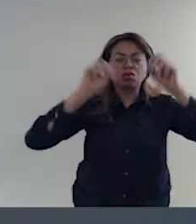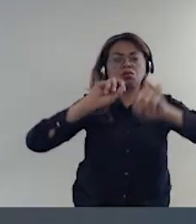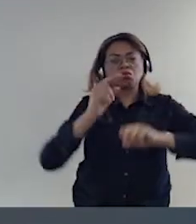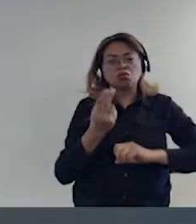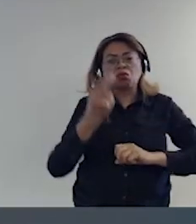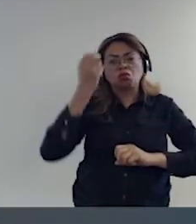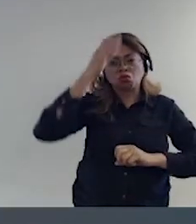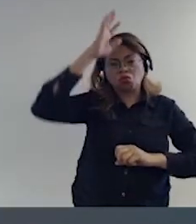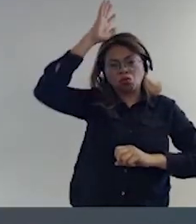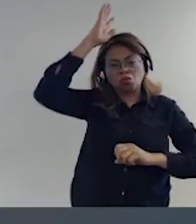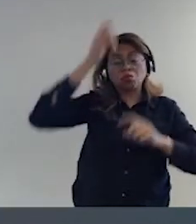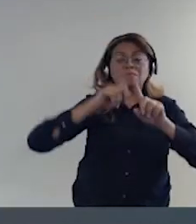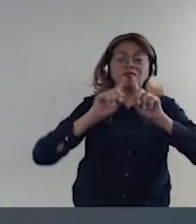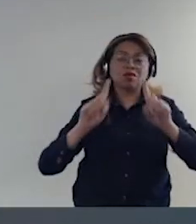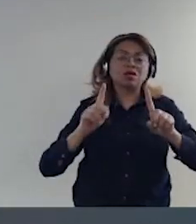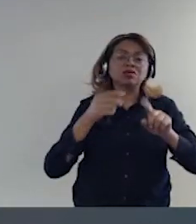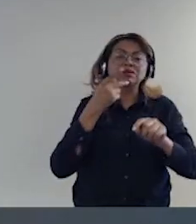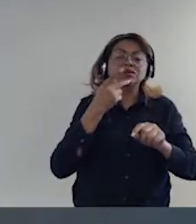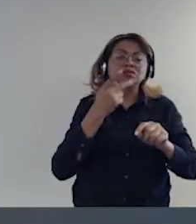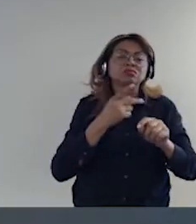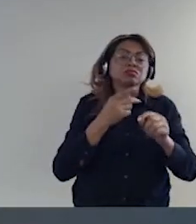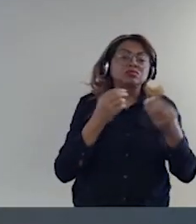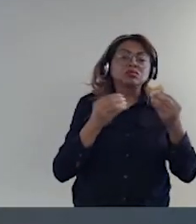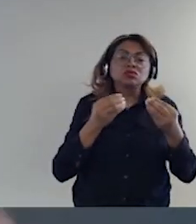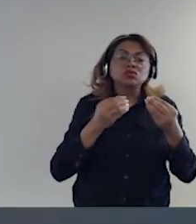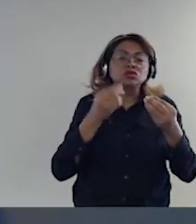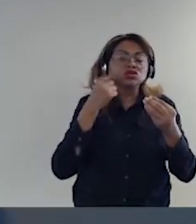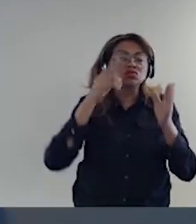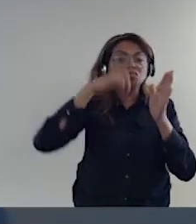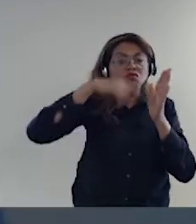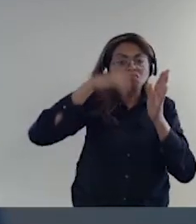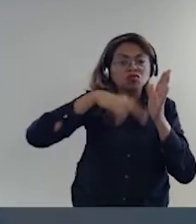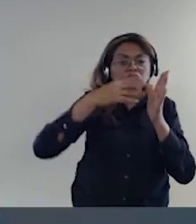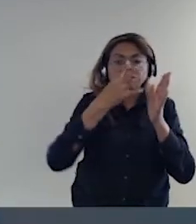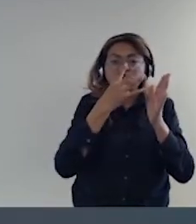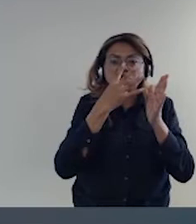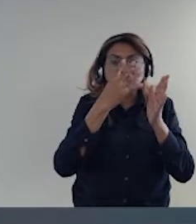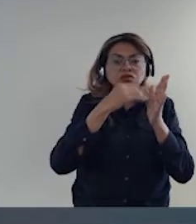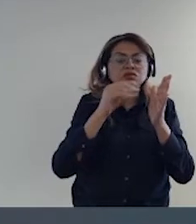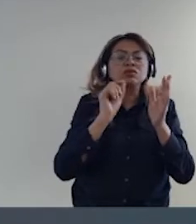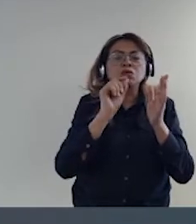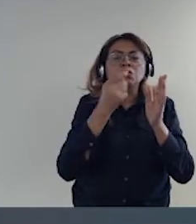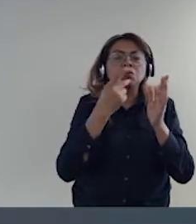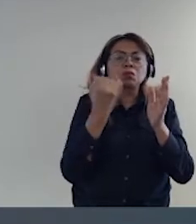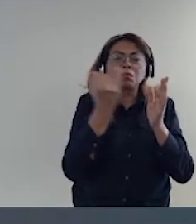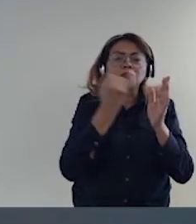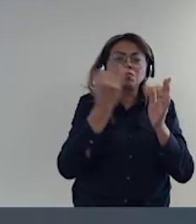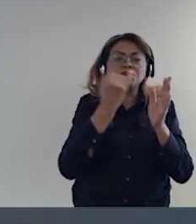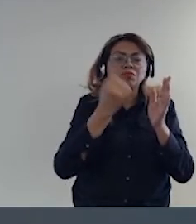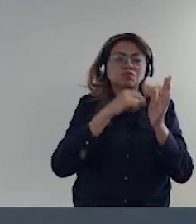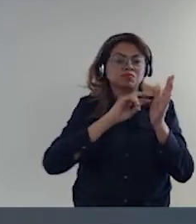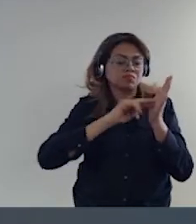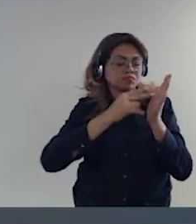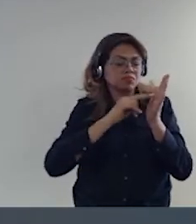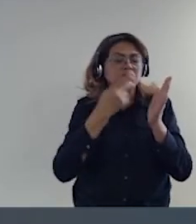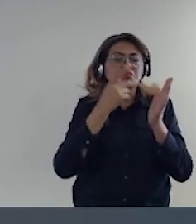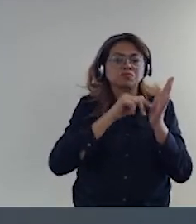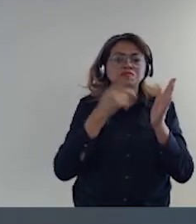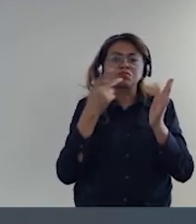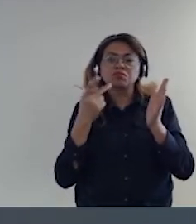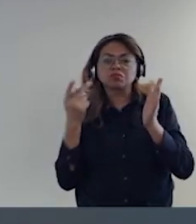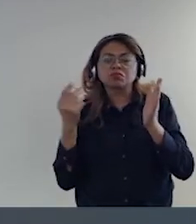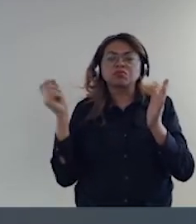Né? E aqui eu tenho uma observação importante nesse sentido do professor Bianca,